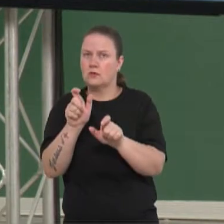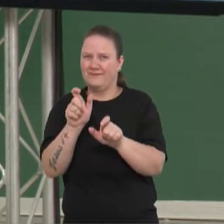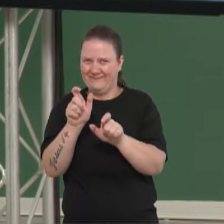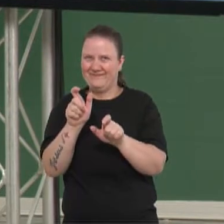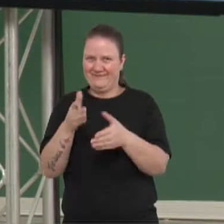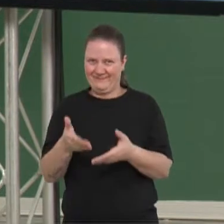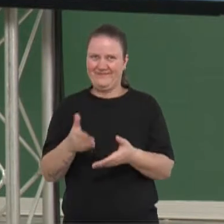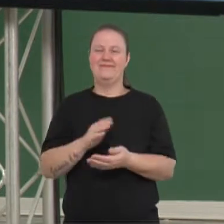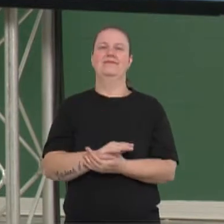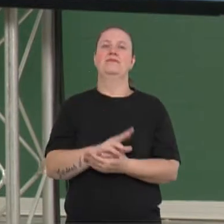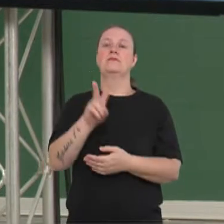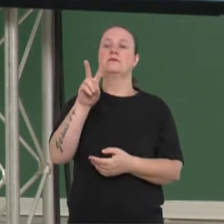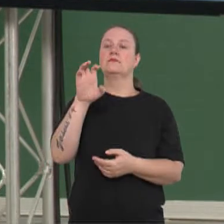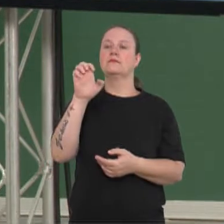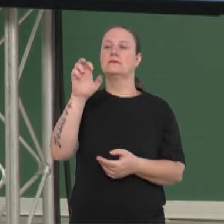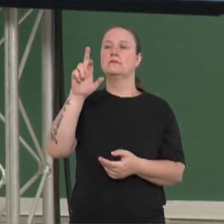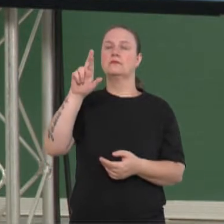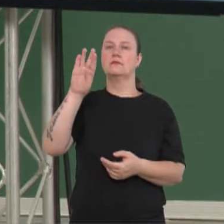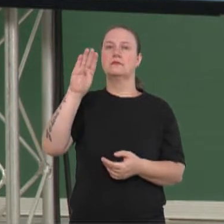verbal, tá?